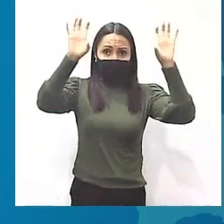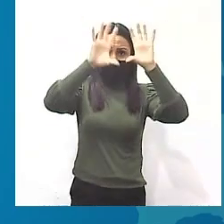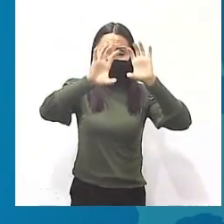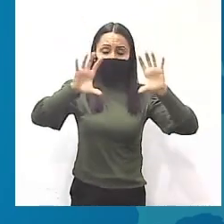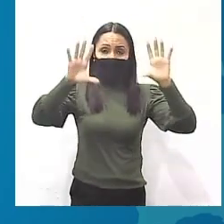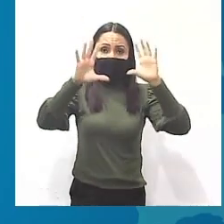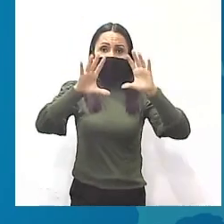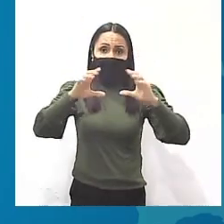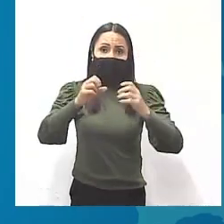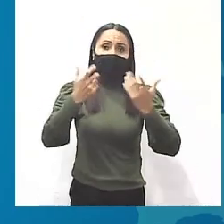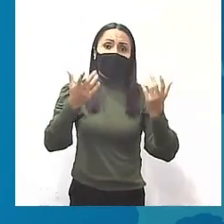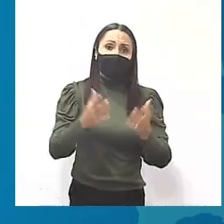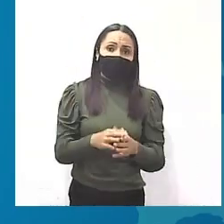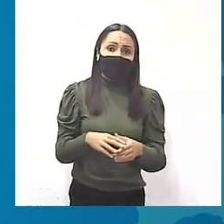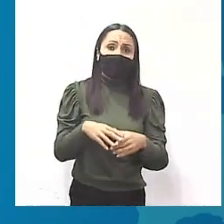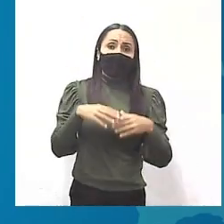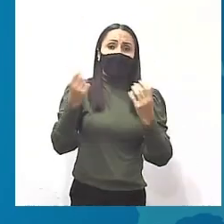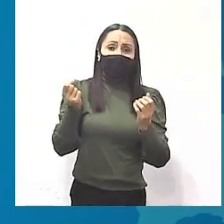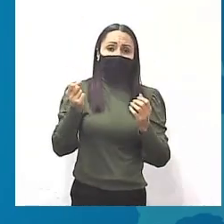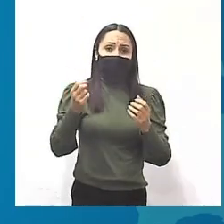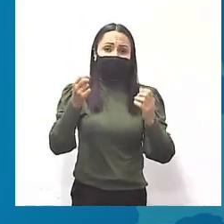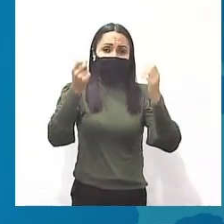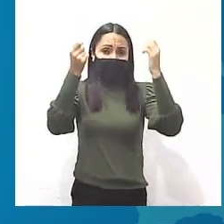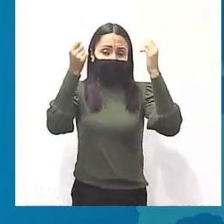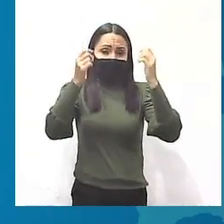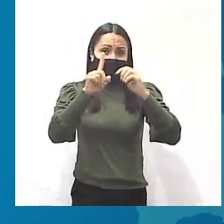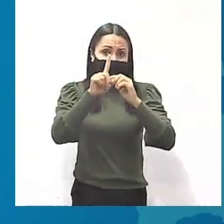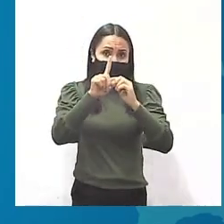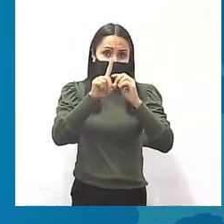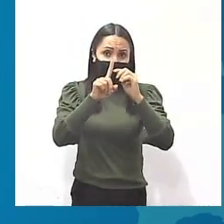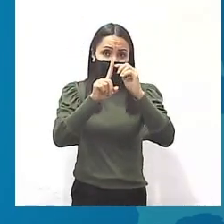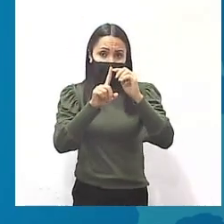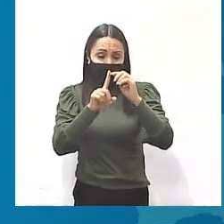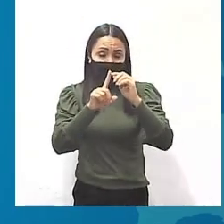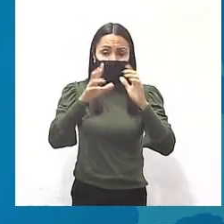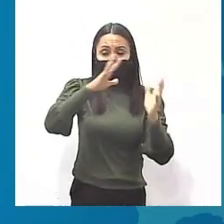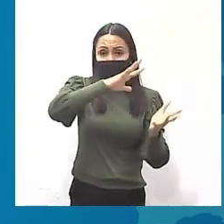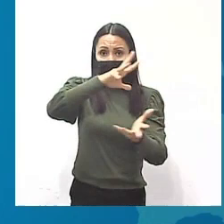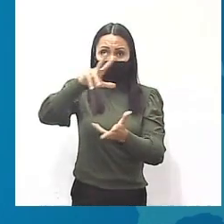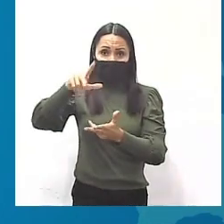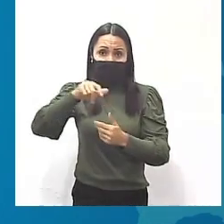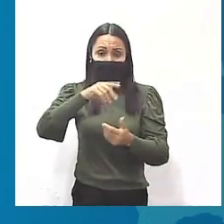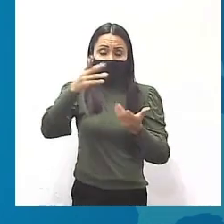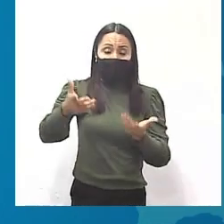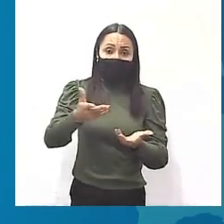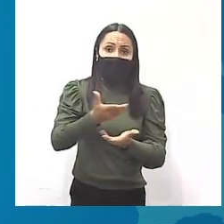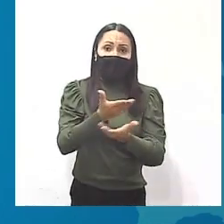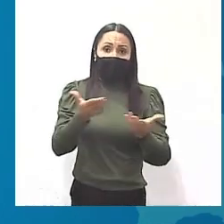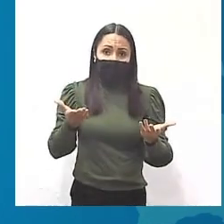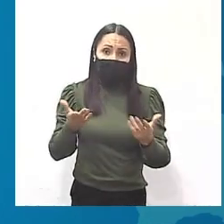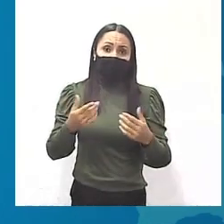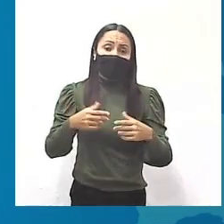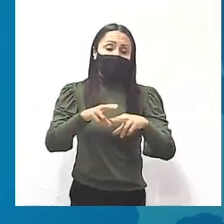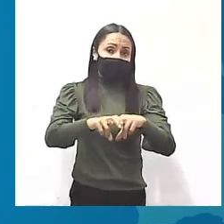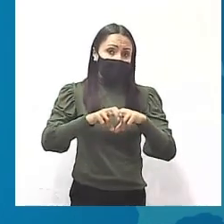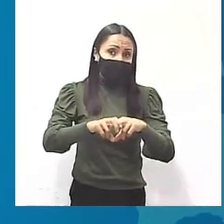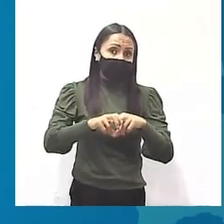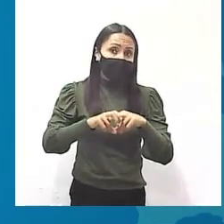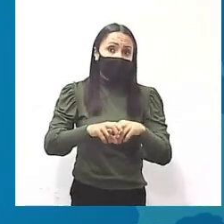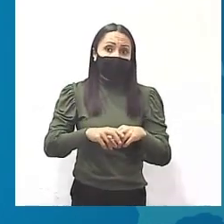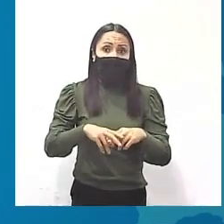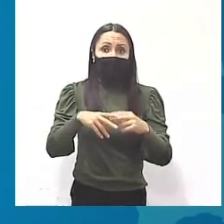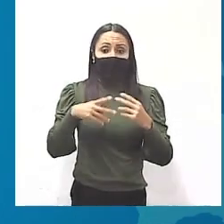aquecimento global, na realidade, é o aumento da temperatura média do planeta, isso por causa